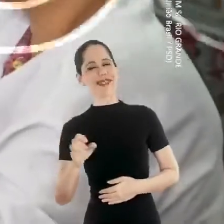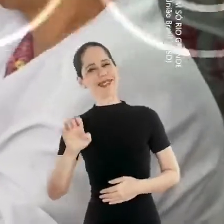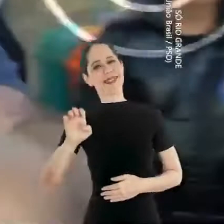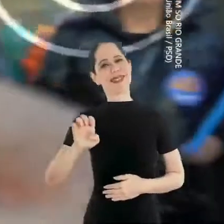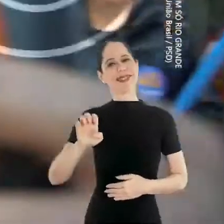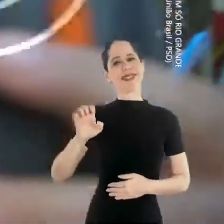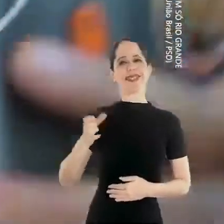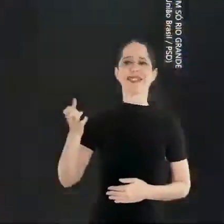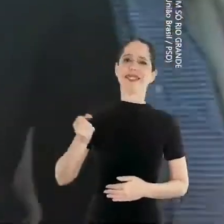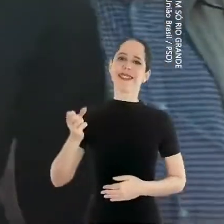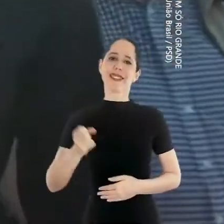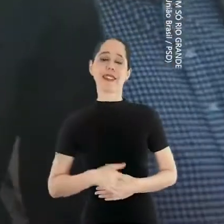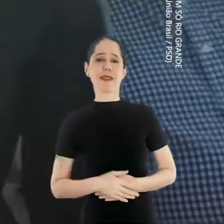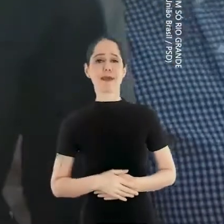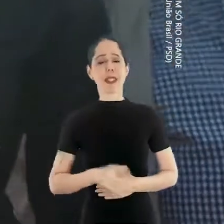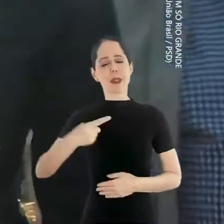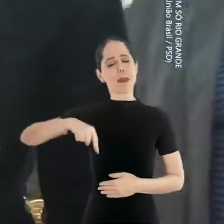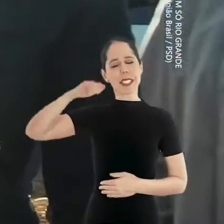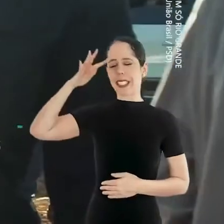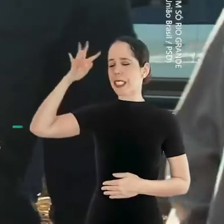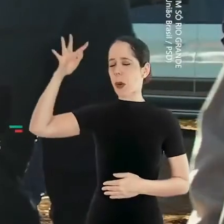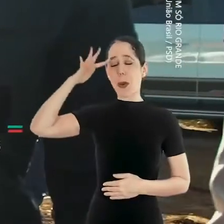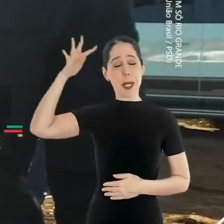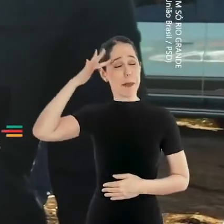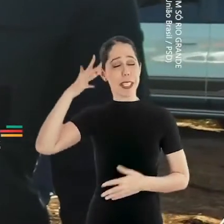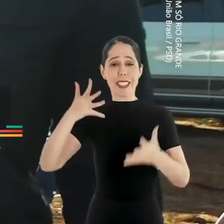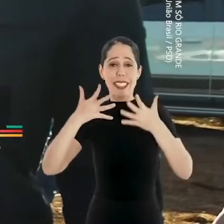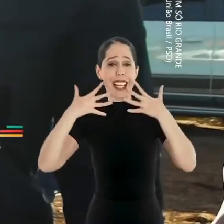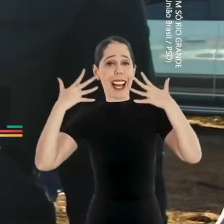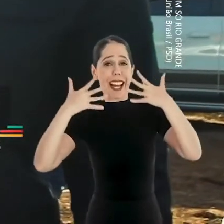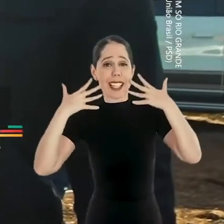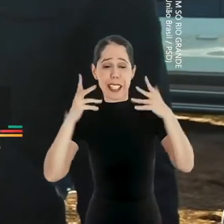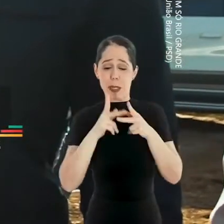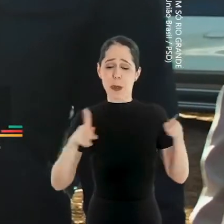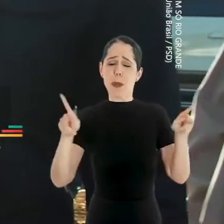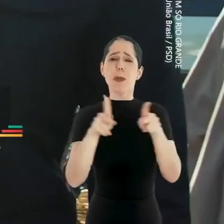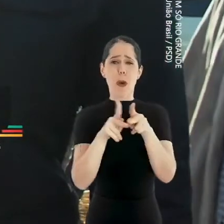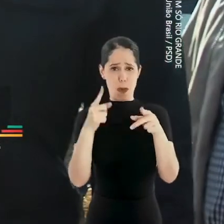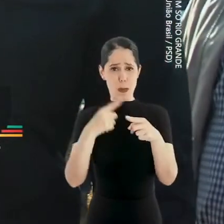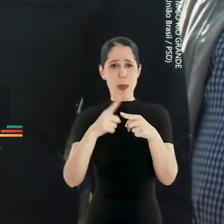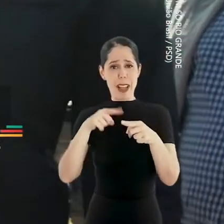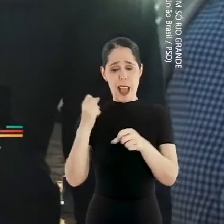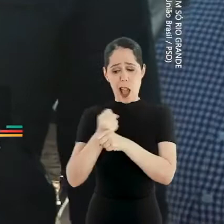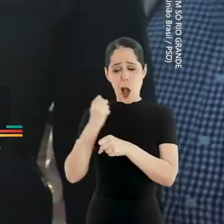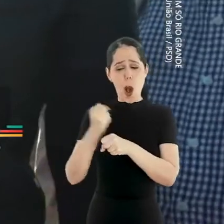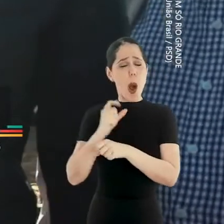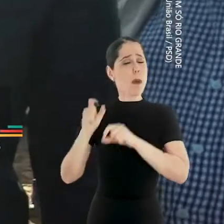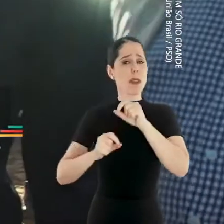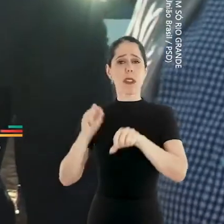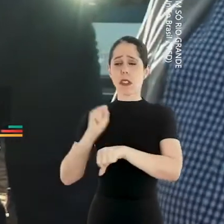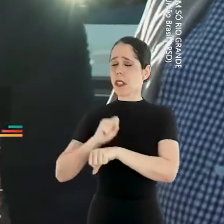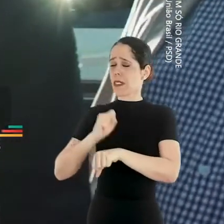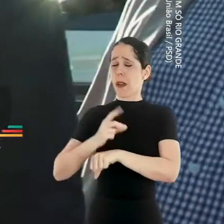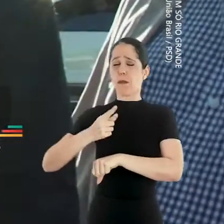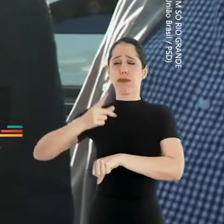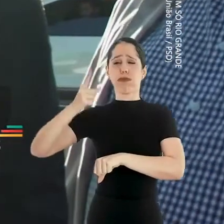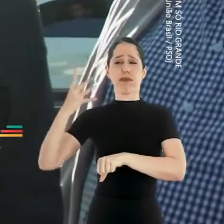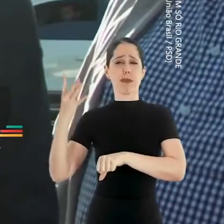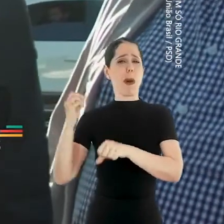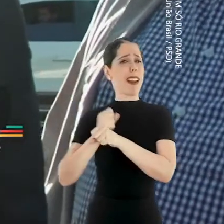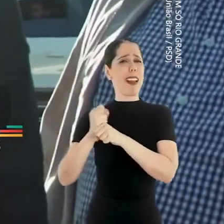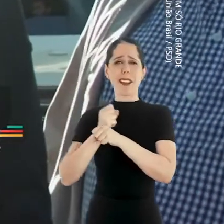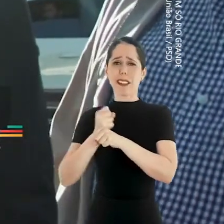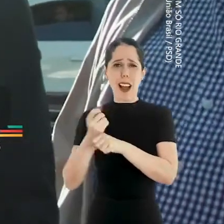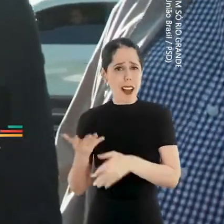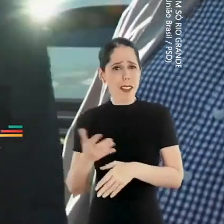Eduardo! Gente, vocês não imaginam a alegria do povo, porque é uma obra que estava esperando já há